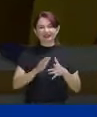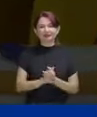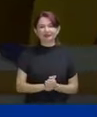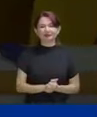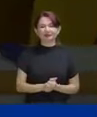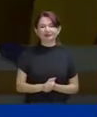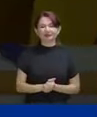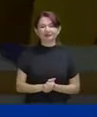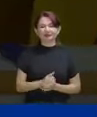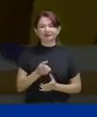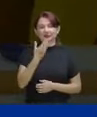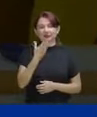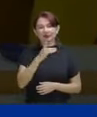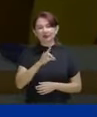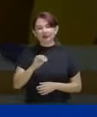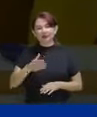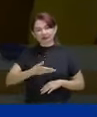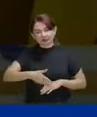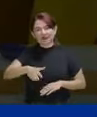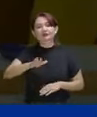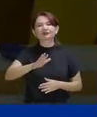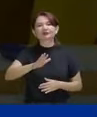sessão e a todos um bom resto de dia.